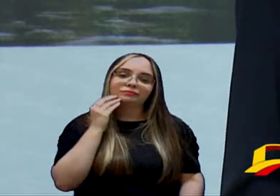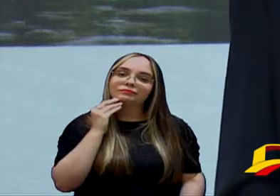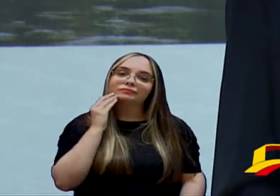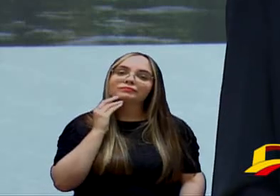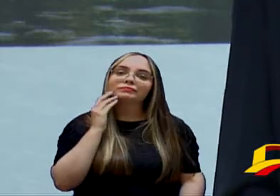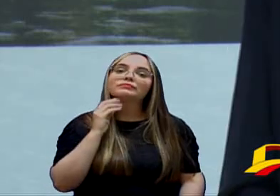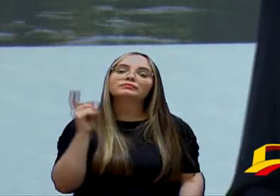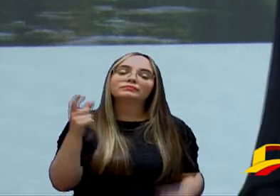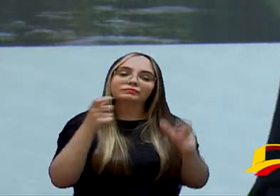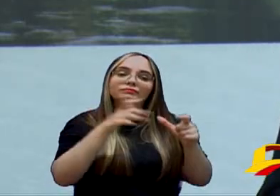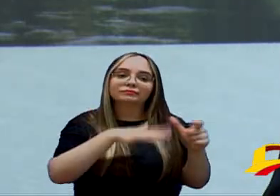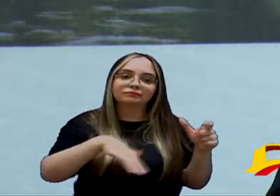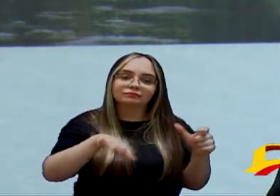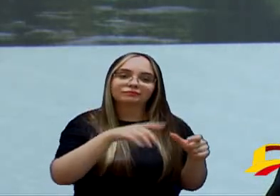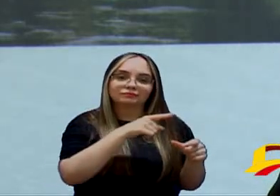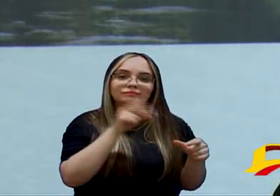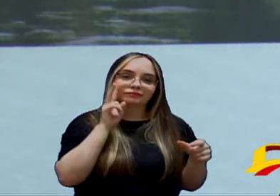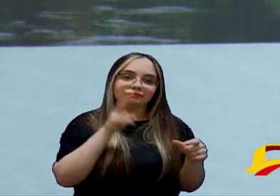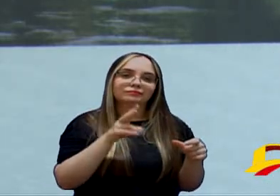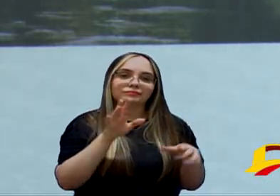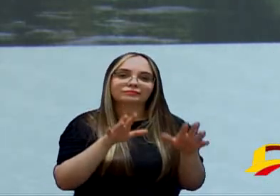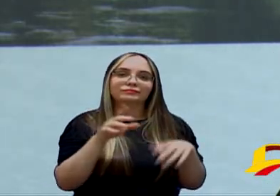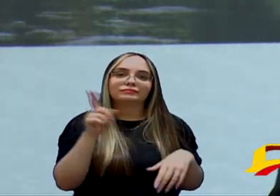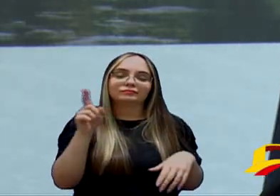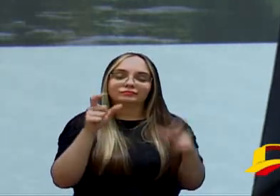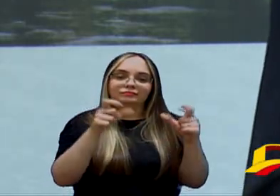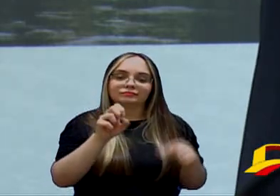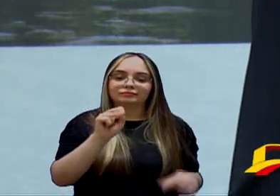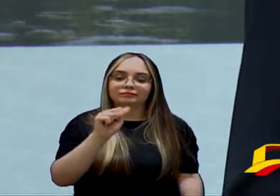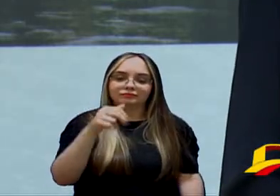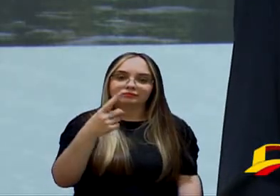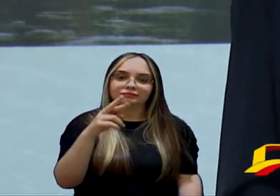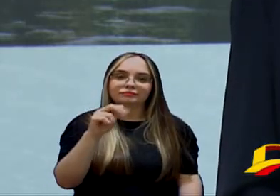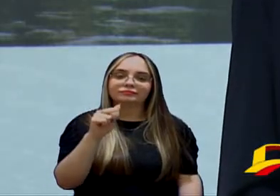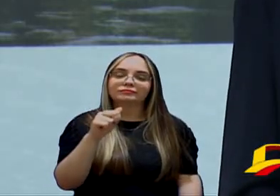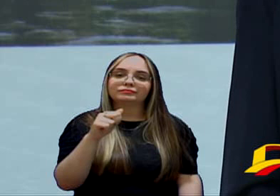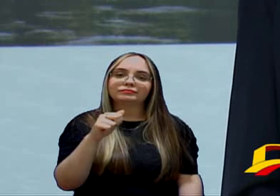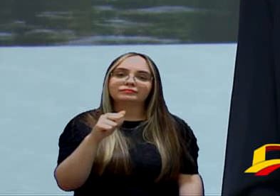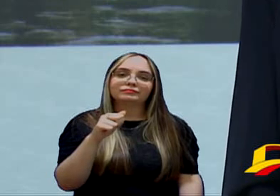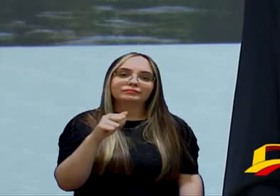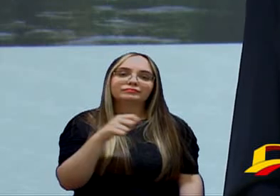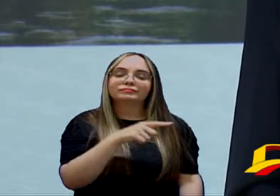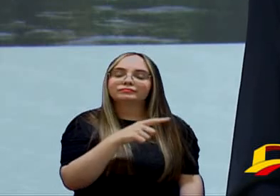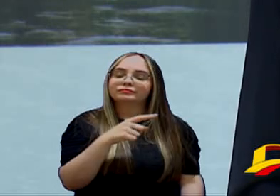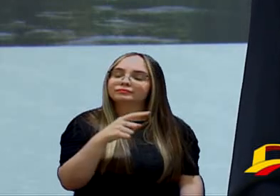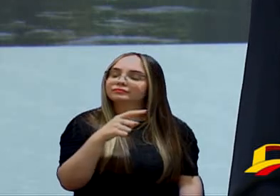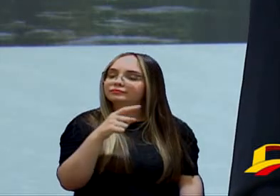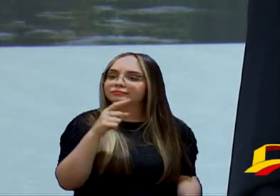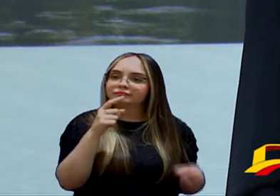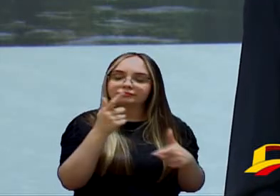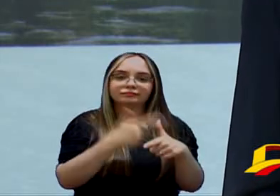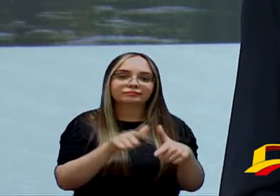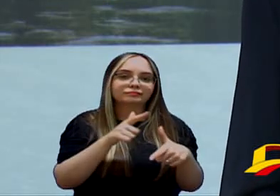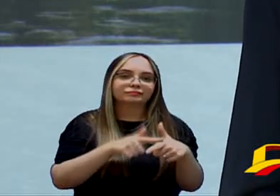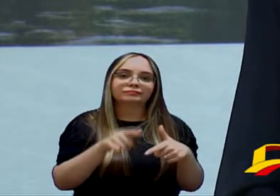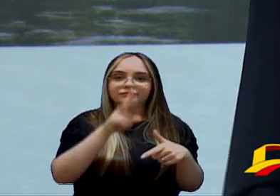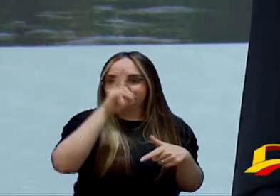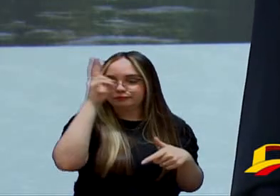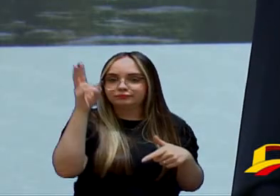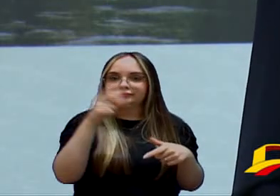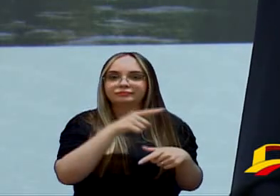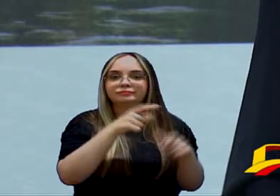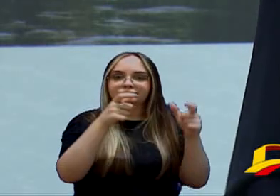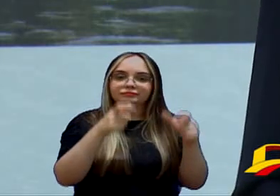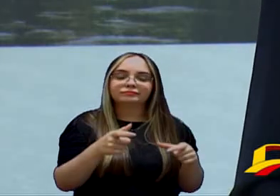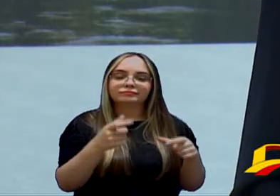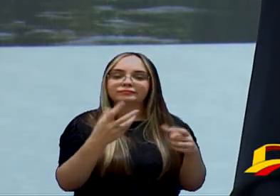no Jardim Santa Vereador eu estou falando aqui do Jardim Sandro é naquele grande problema enfrentado